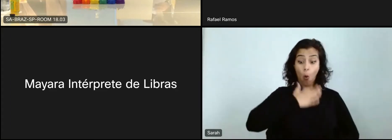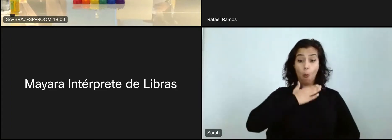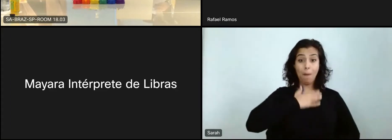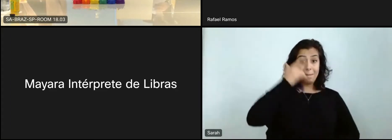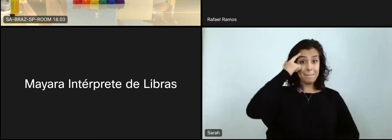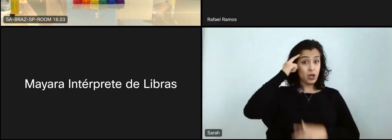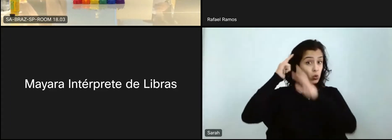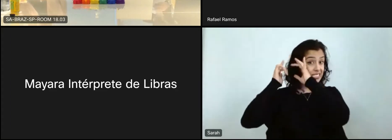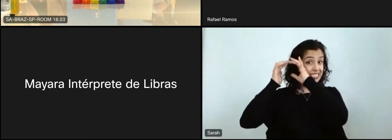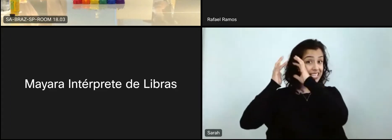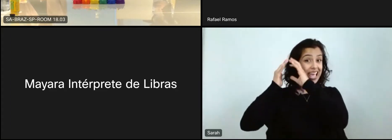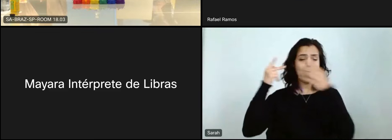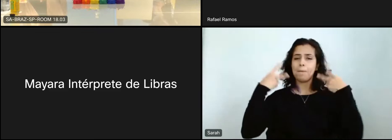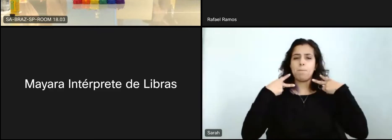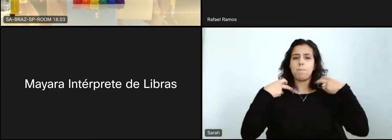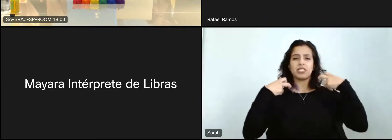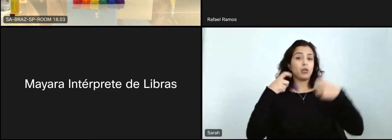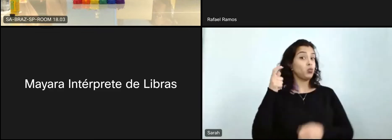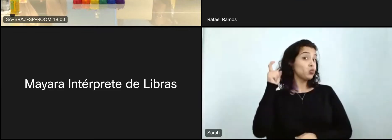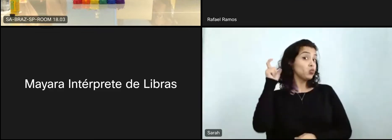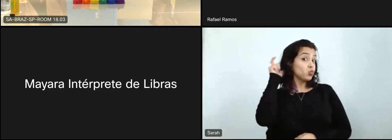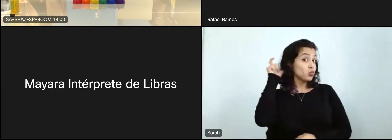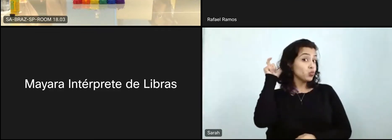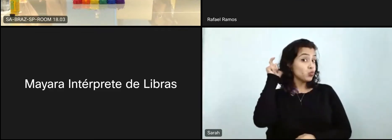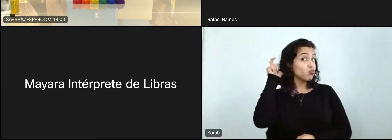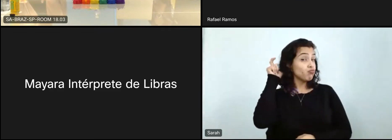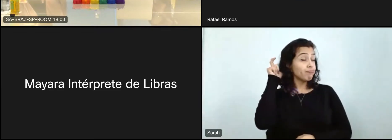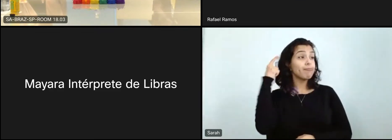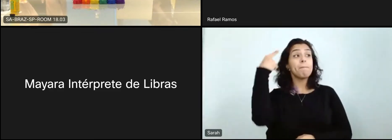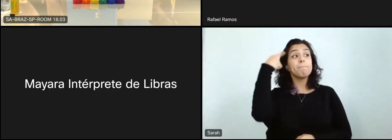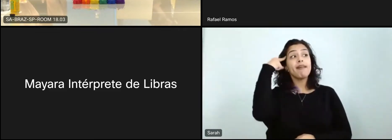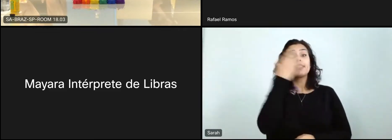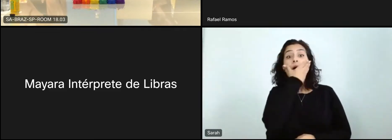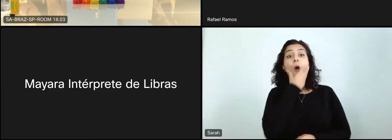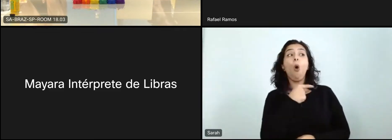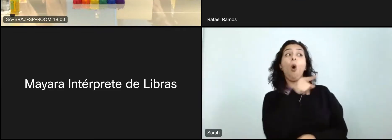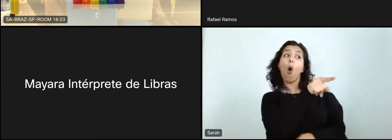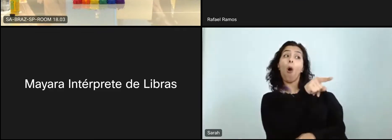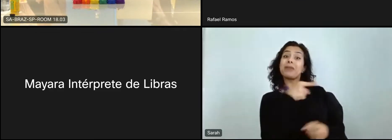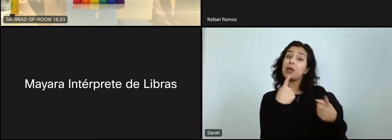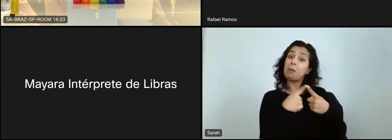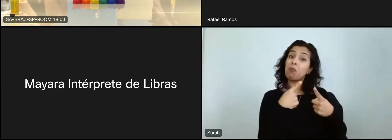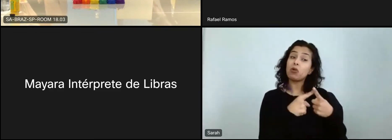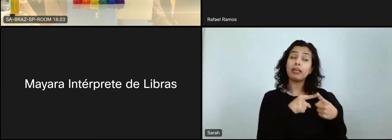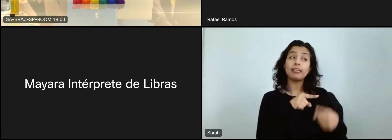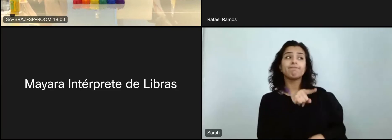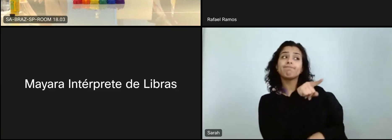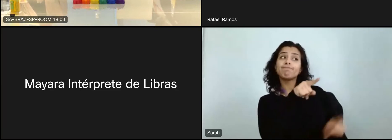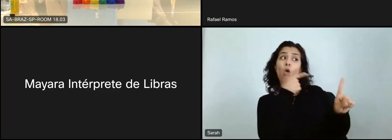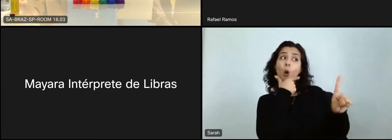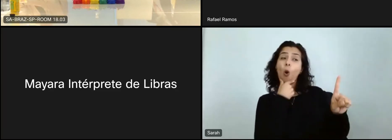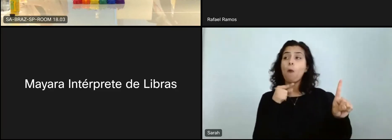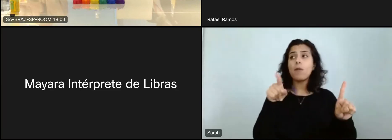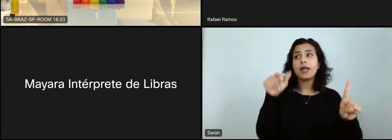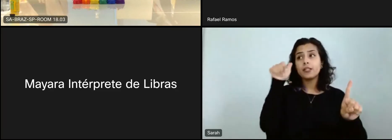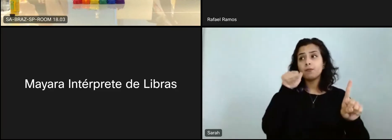viés inconsciente e em milésimos de segundo ele talvez opte pelo homem que de repente participou junto com essa mulher do processo.